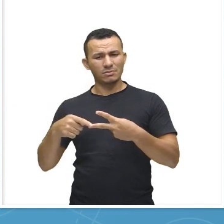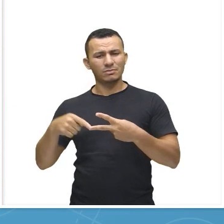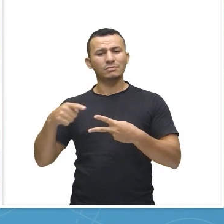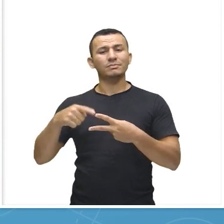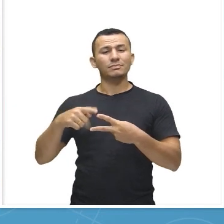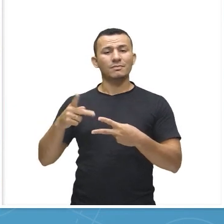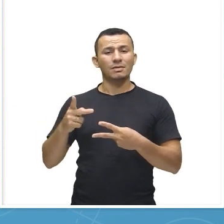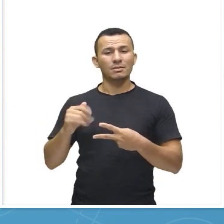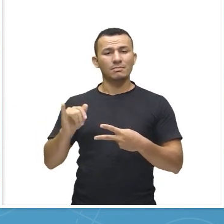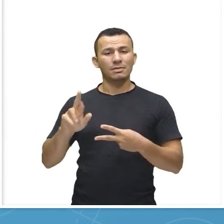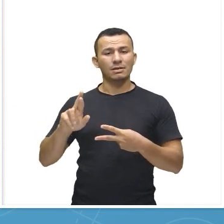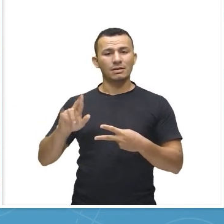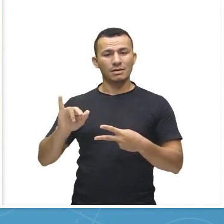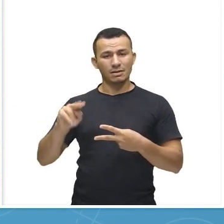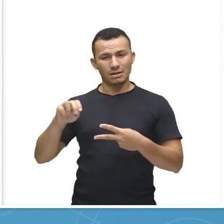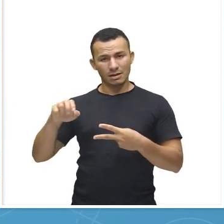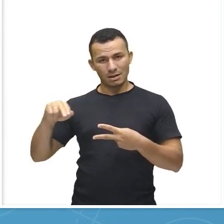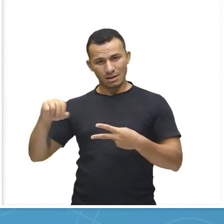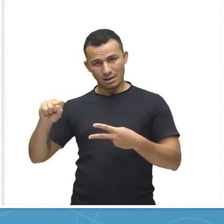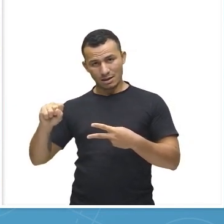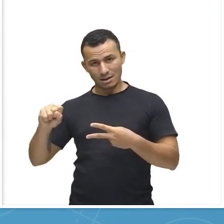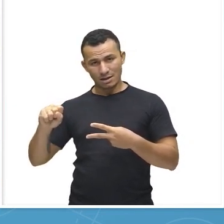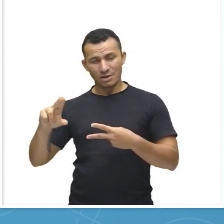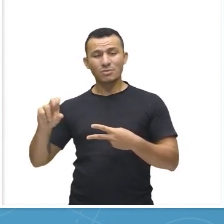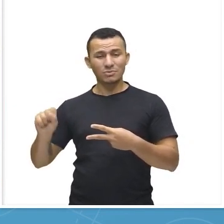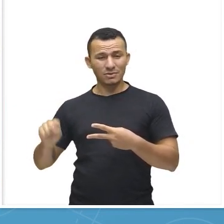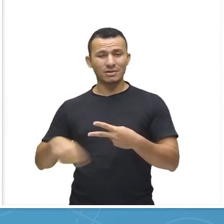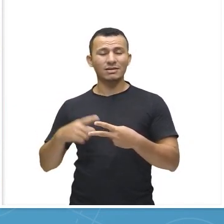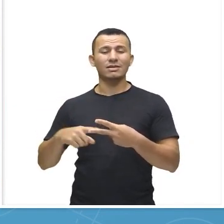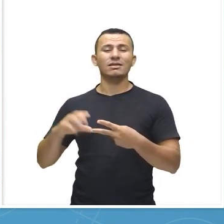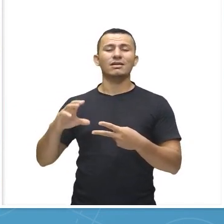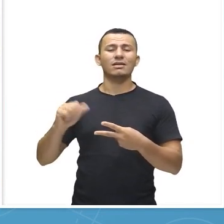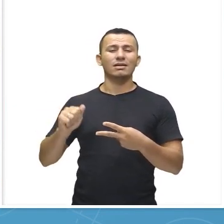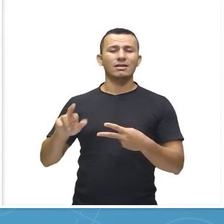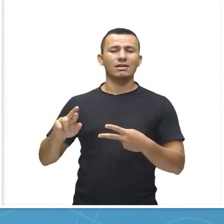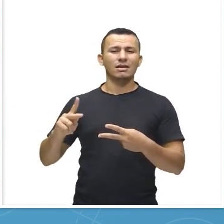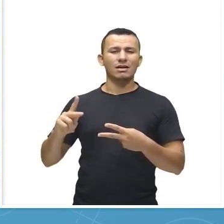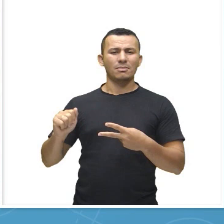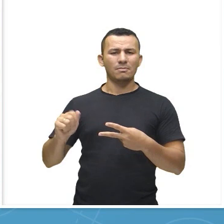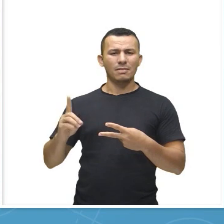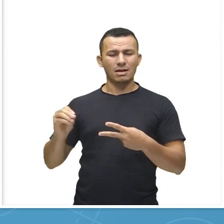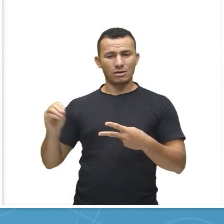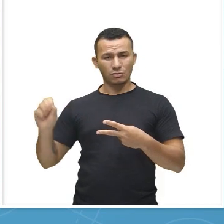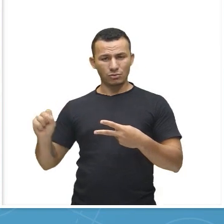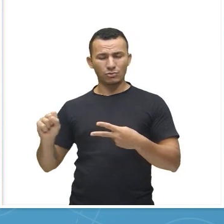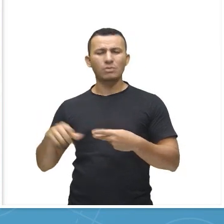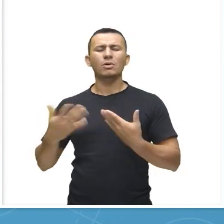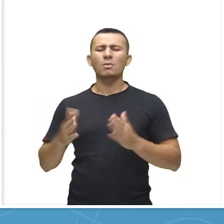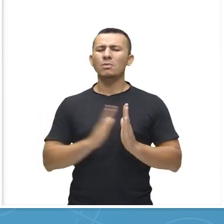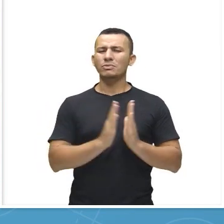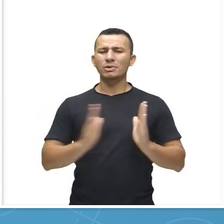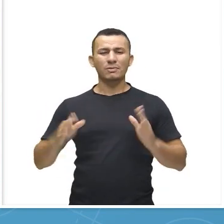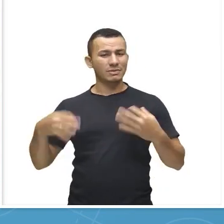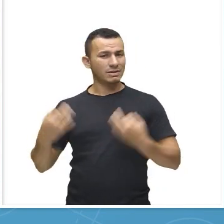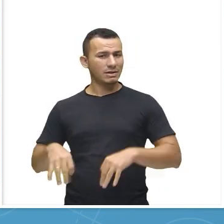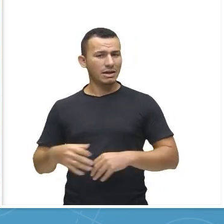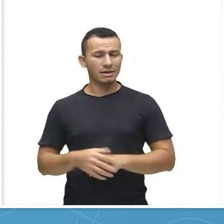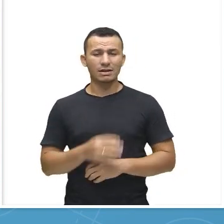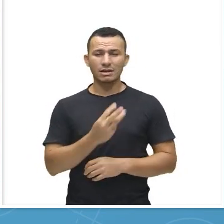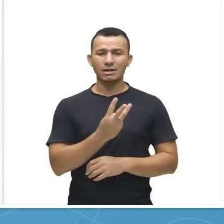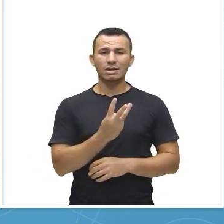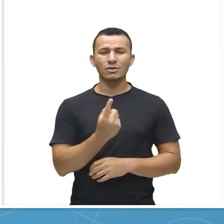correta, então? A sequência correta aí nós temos, então, 3, 1 e